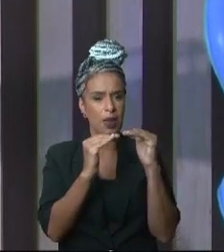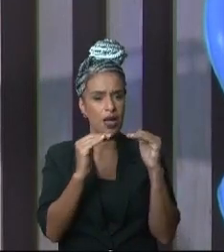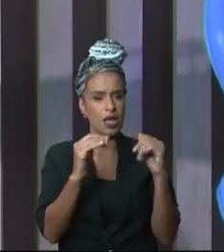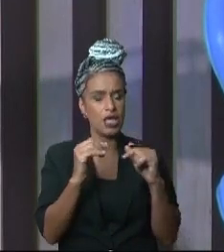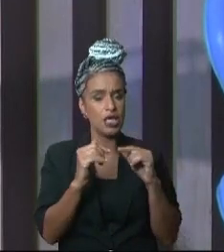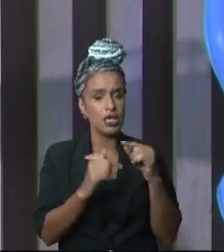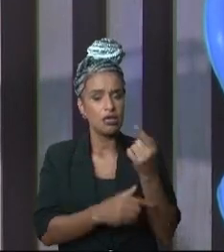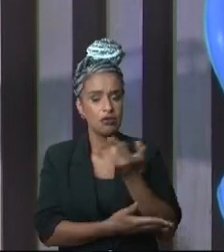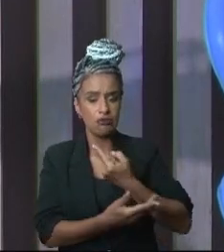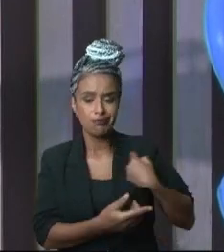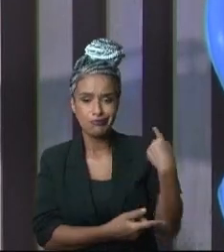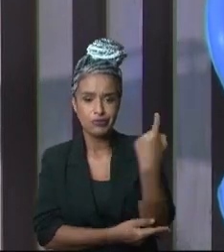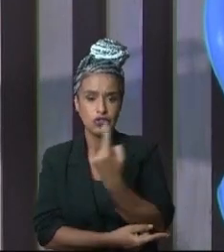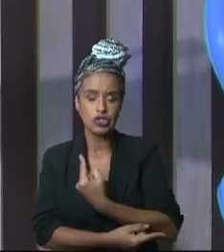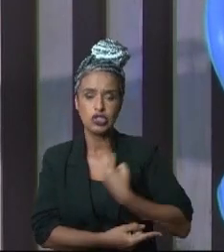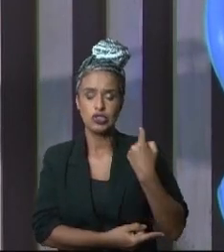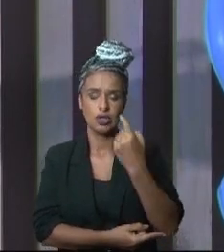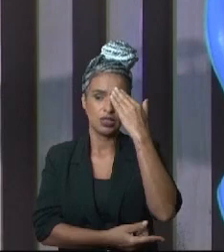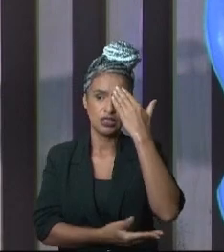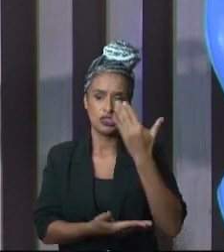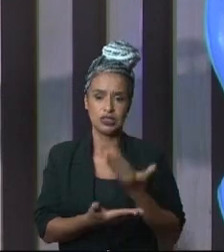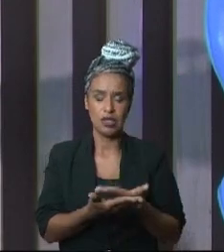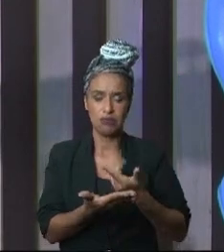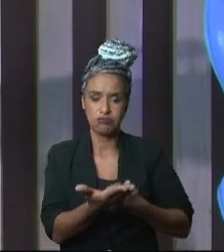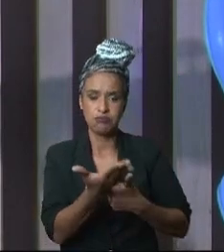hoje em dia. E eu acho que o caso de